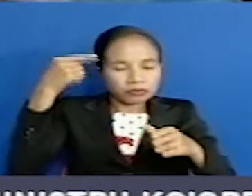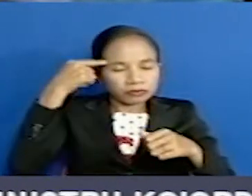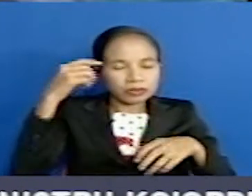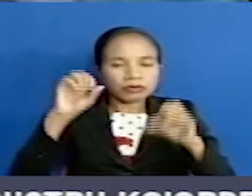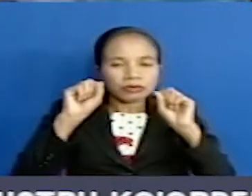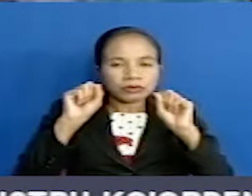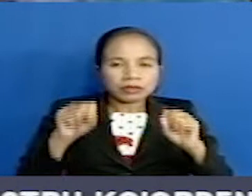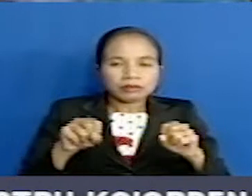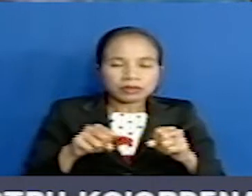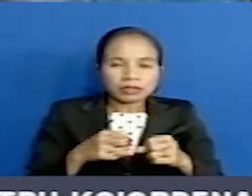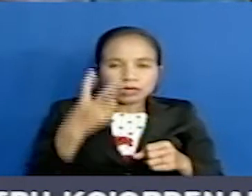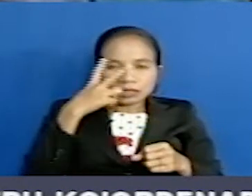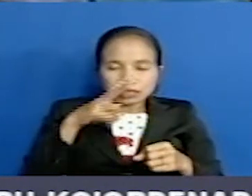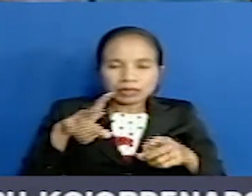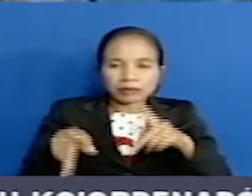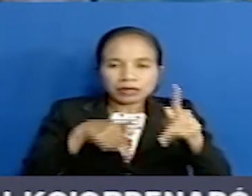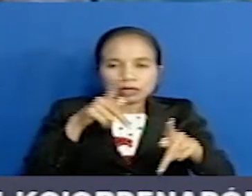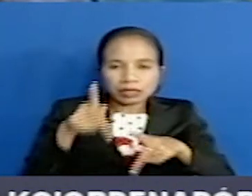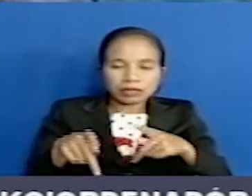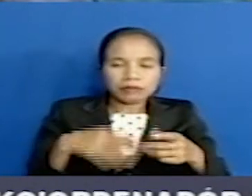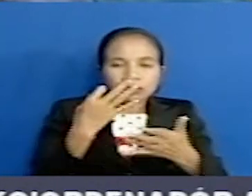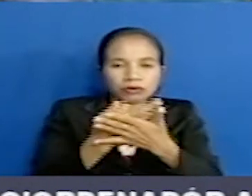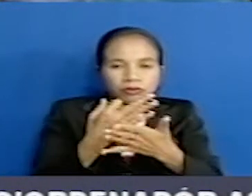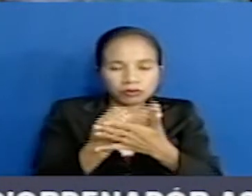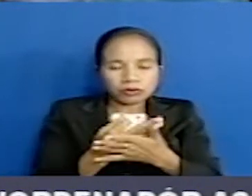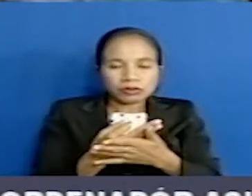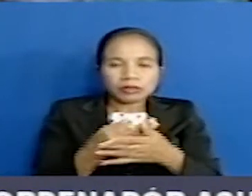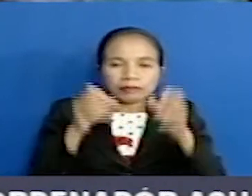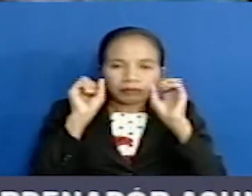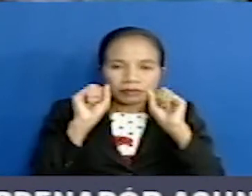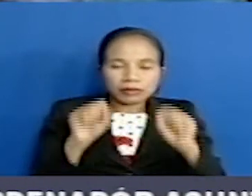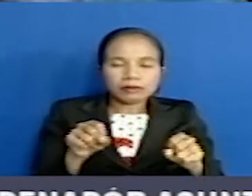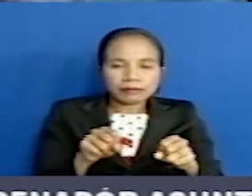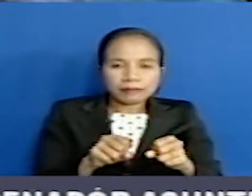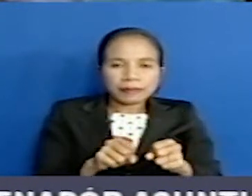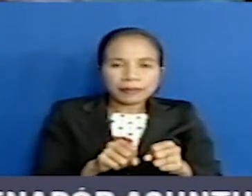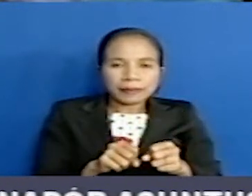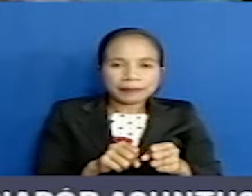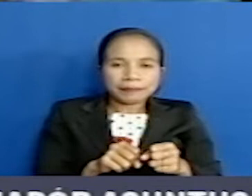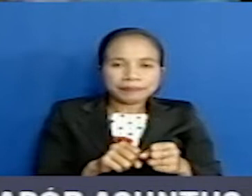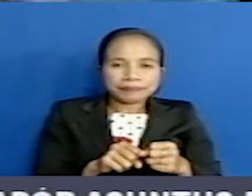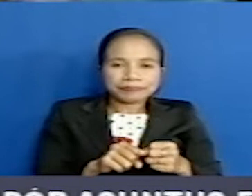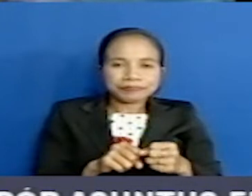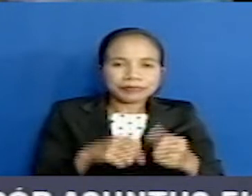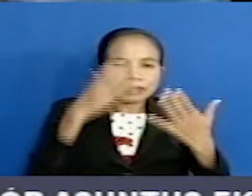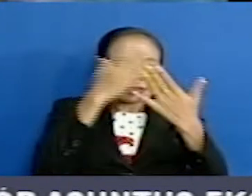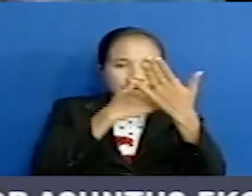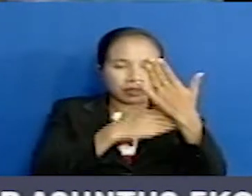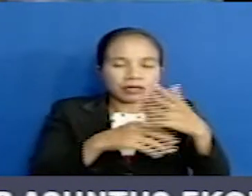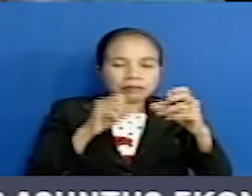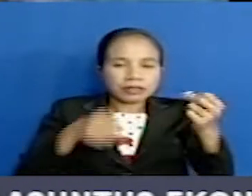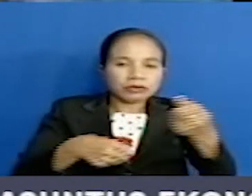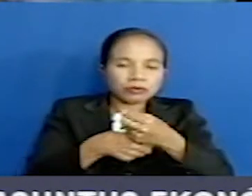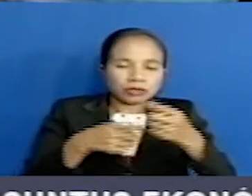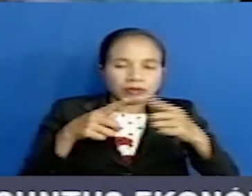halu internalmente, hare amnia recursos financeiro, e nunemos item side sem kambele atu suporta ba comunidade